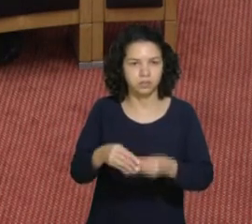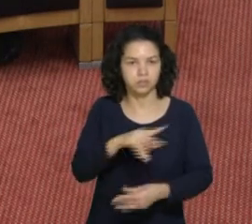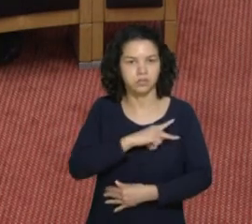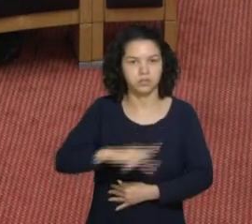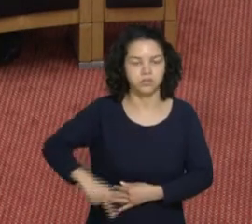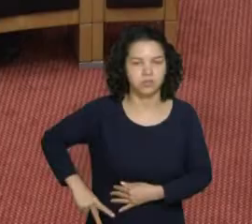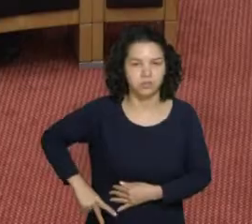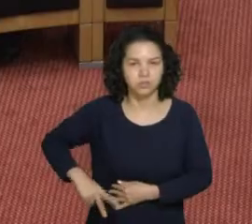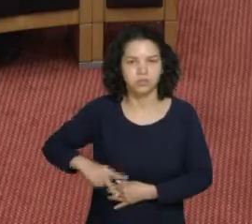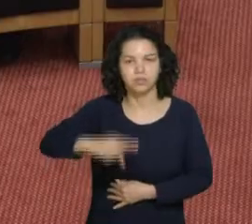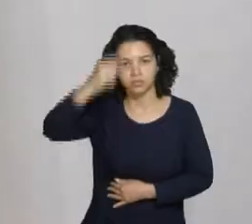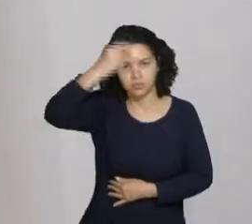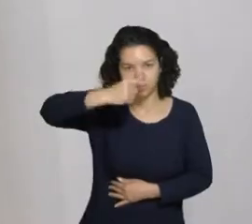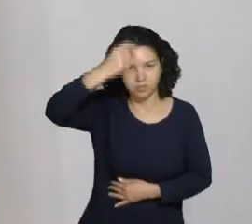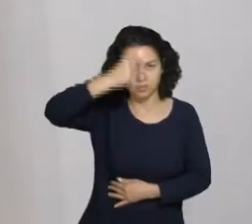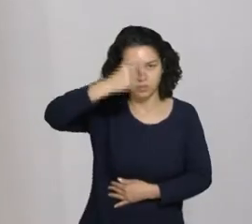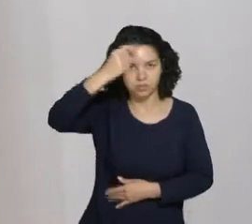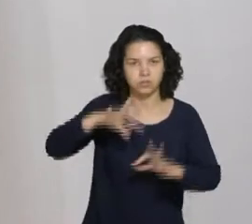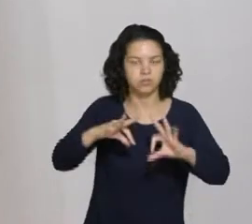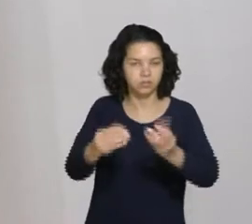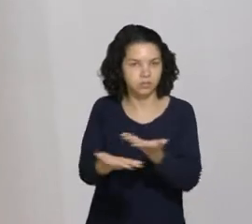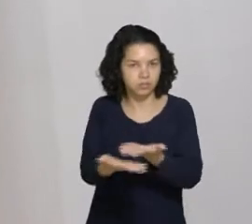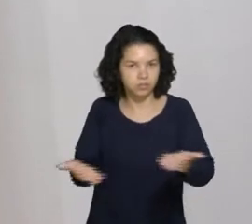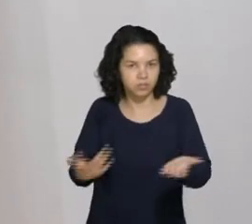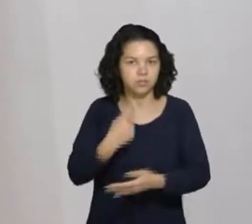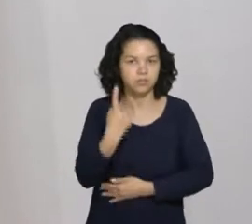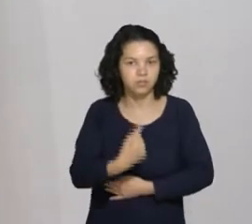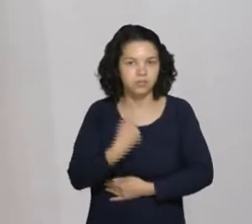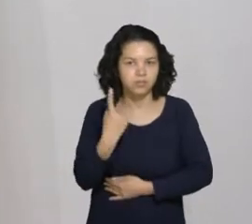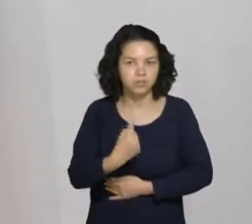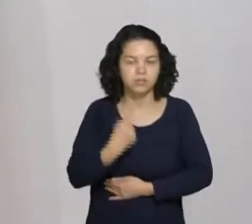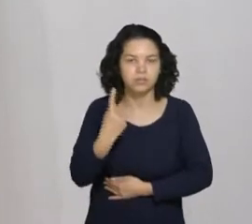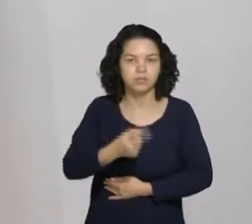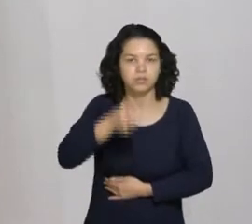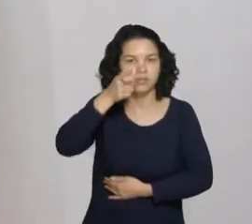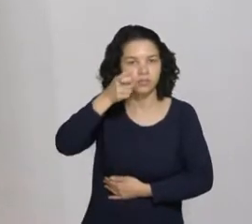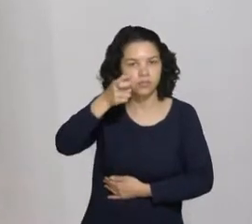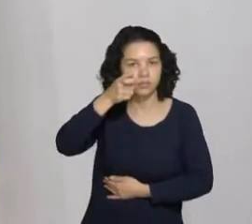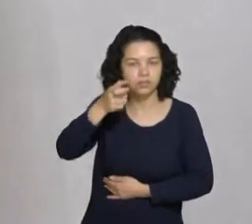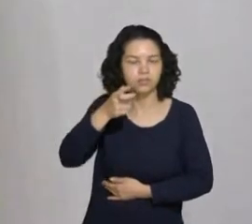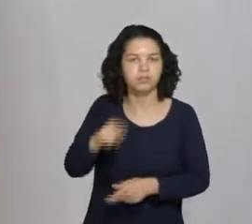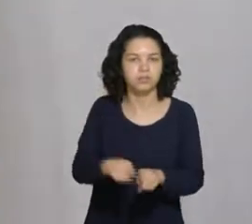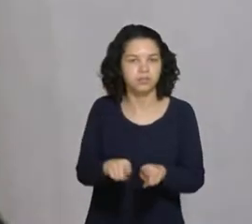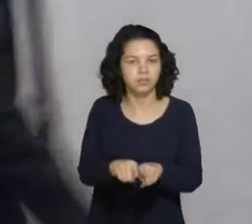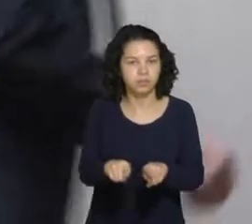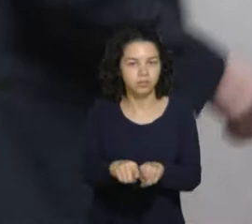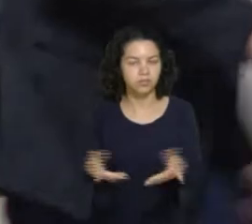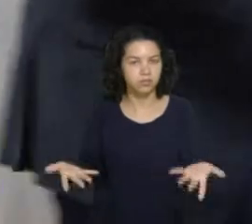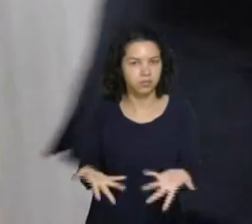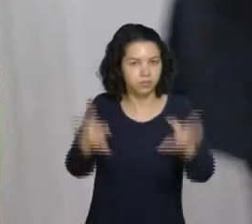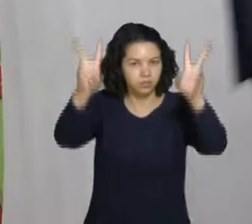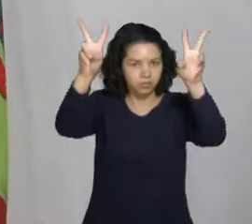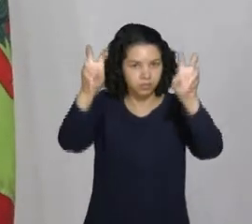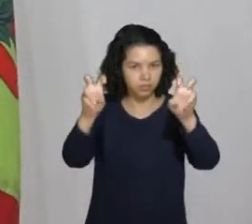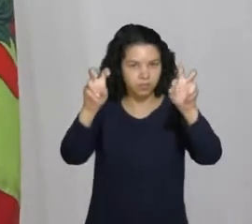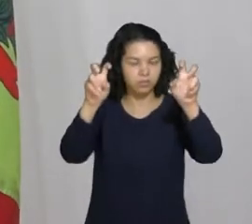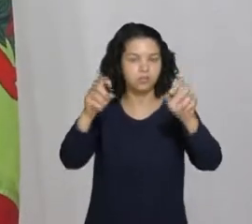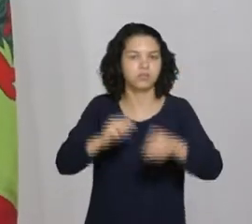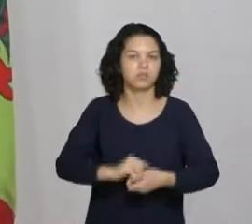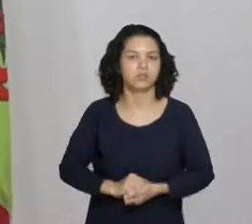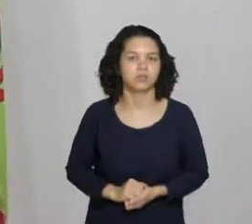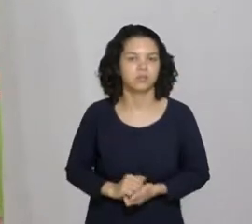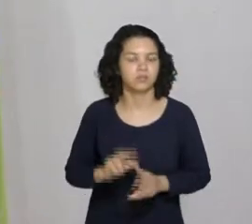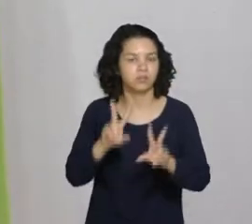presidente Mauricio eskudlark a todos os deputados e deputadas aqui nos acompanha e eu trago aqui hoje o assunto sobre a